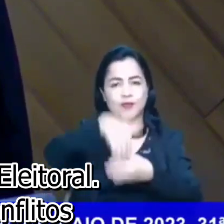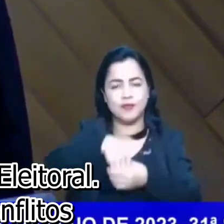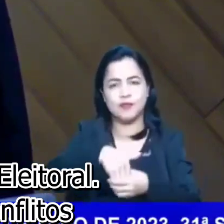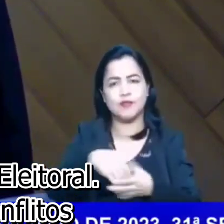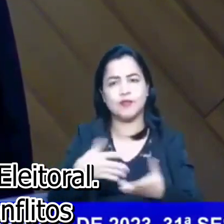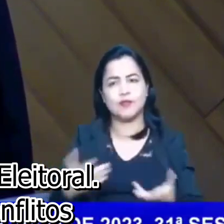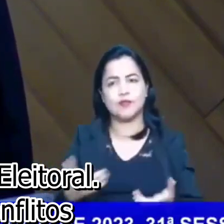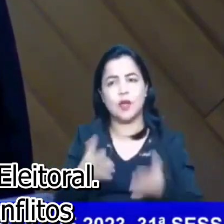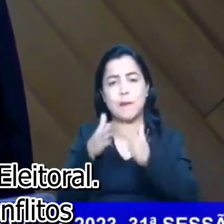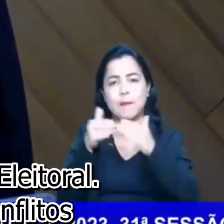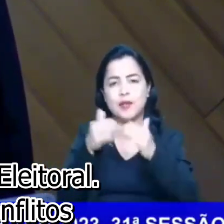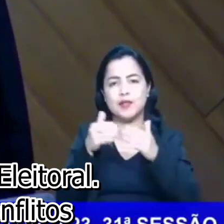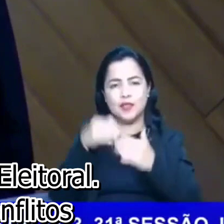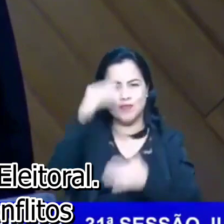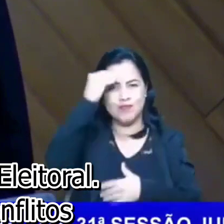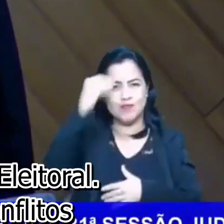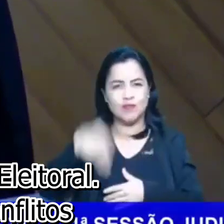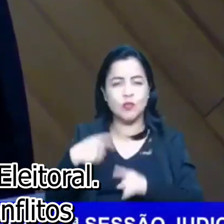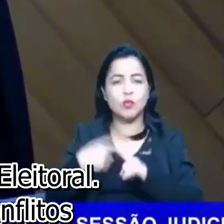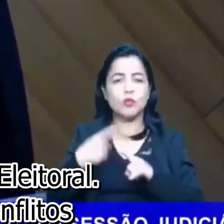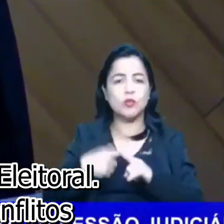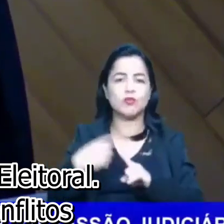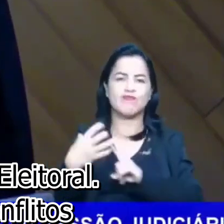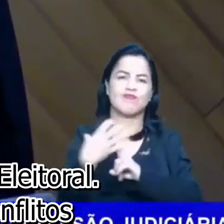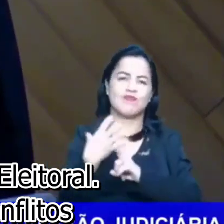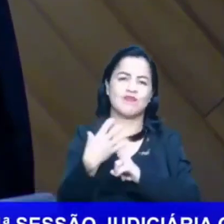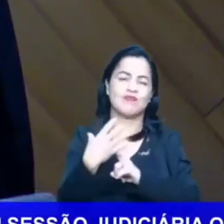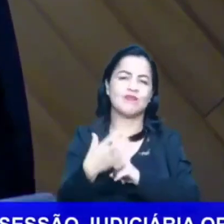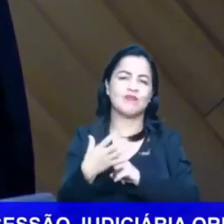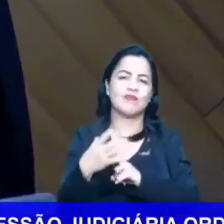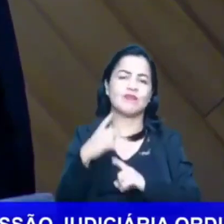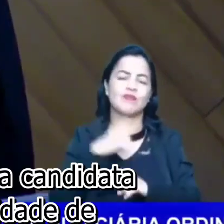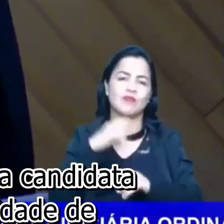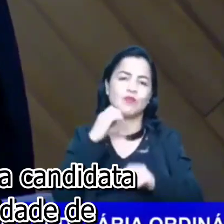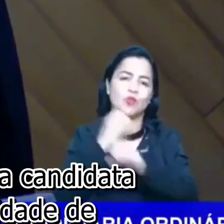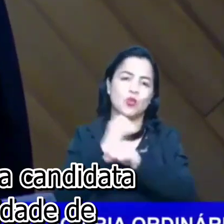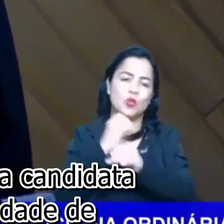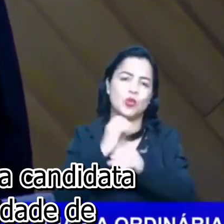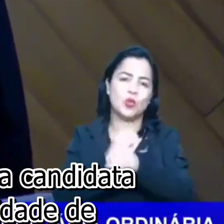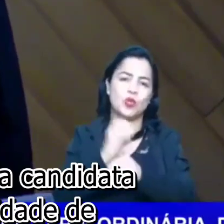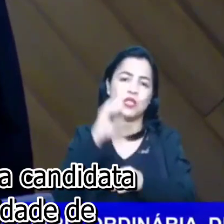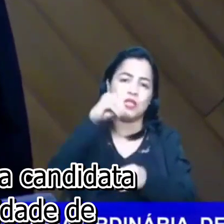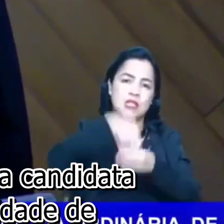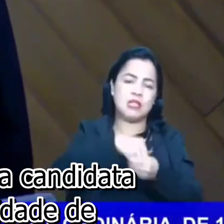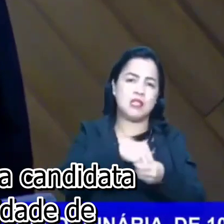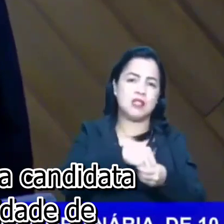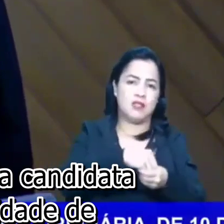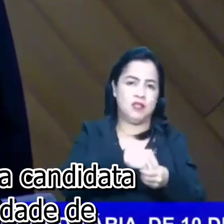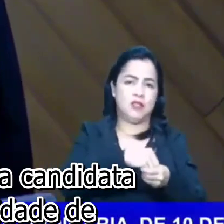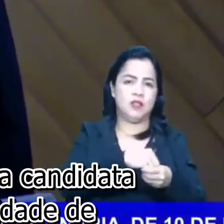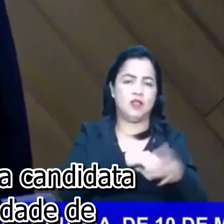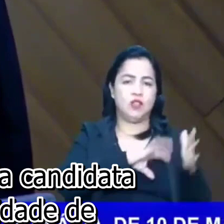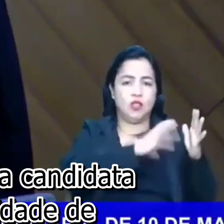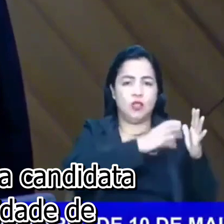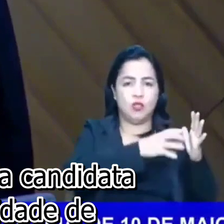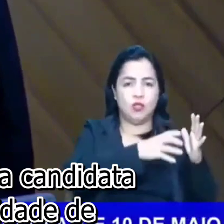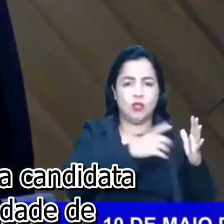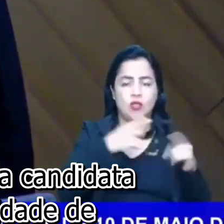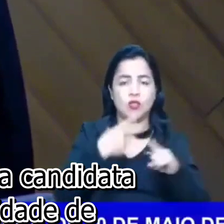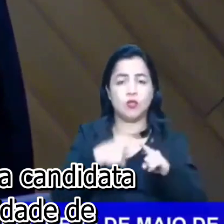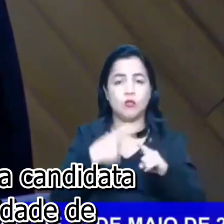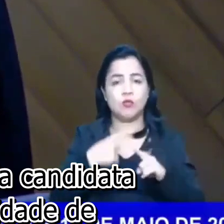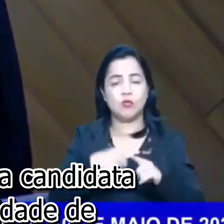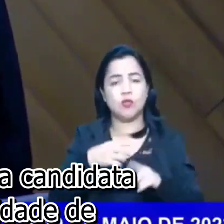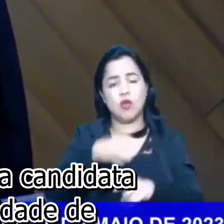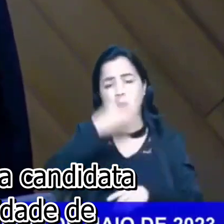O pedido de desistência foi motivado por conflitos internos dentro do partido, do posicionamento da